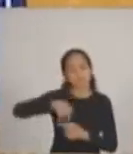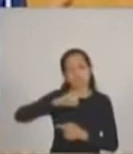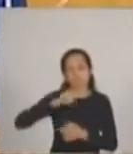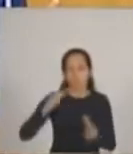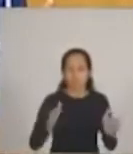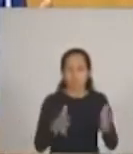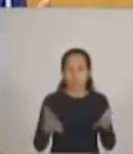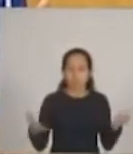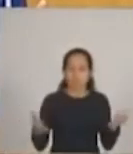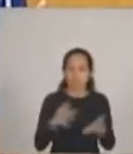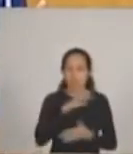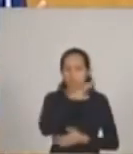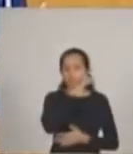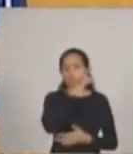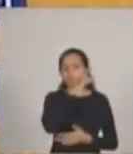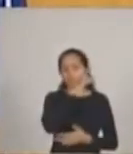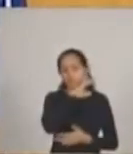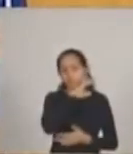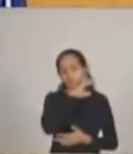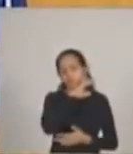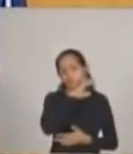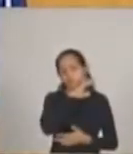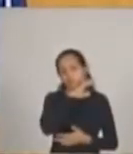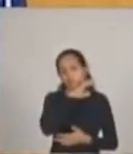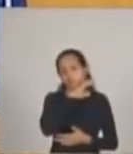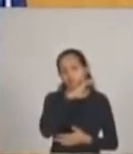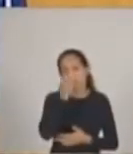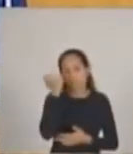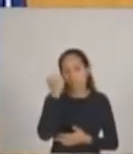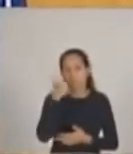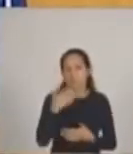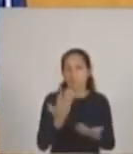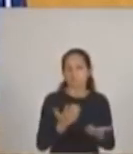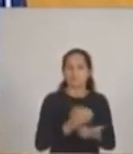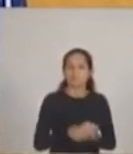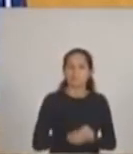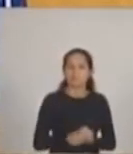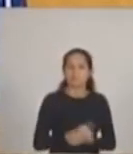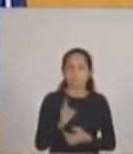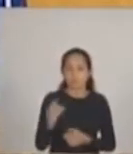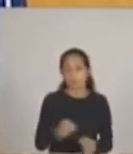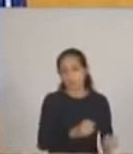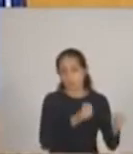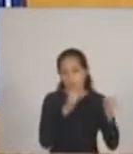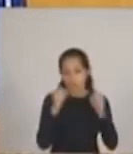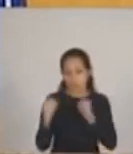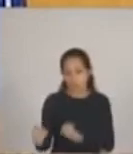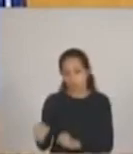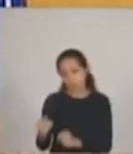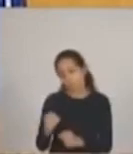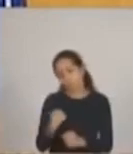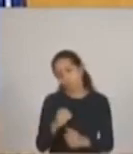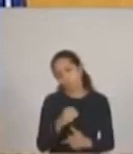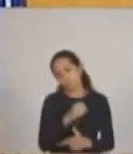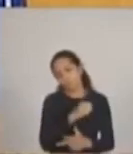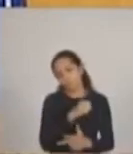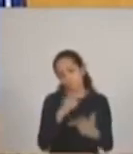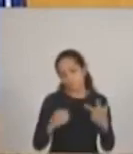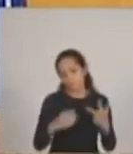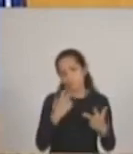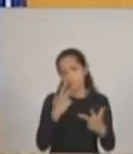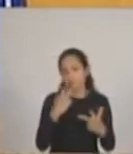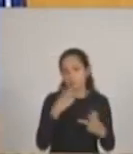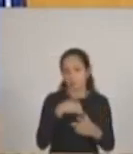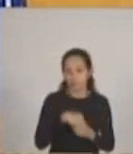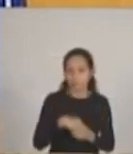ruim aqui, que poderia ser comparado. Quando esse poder voltou à questão da redução dos valores das mensalidades